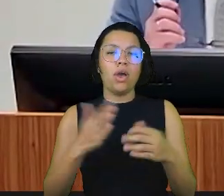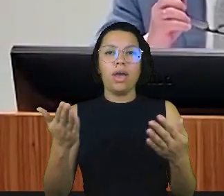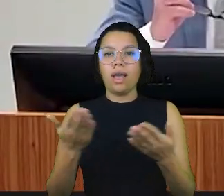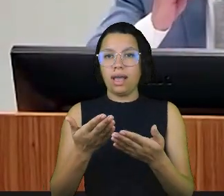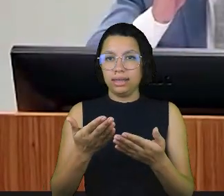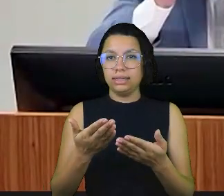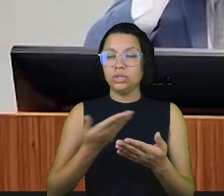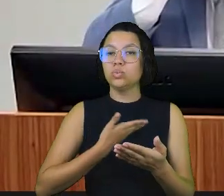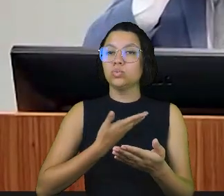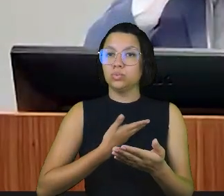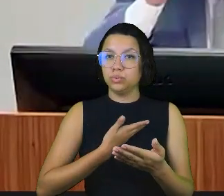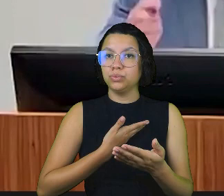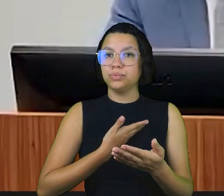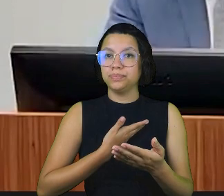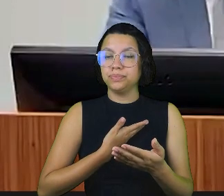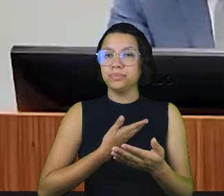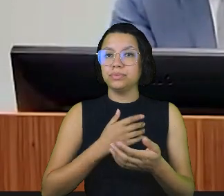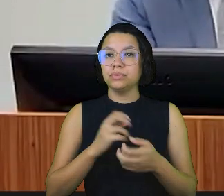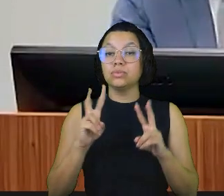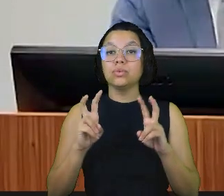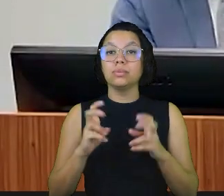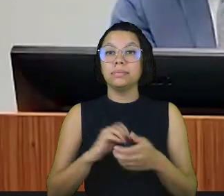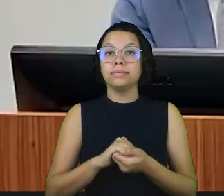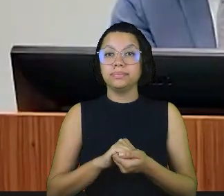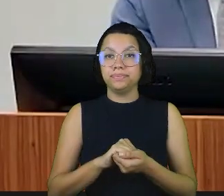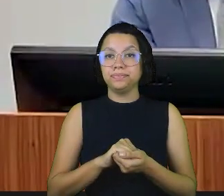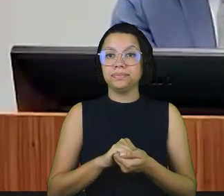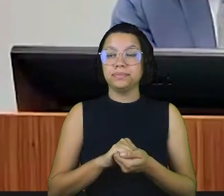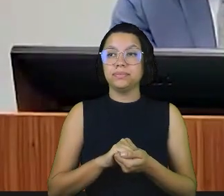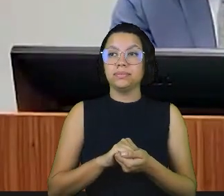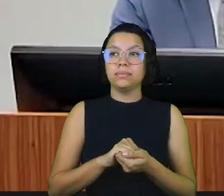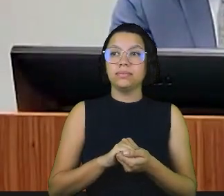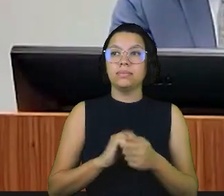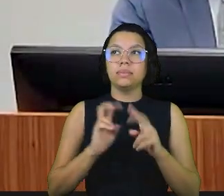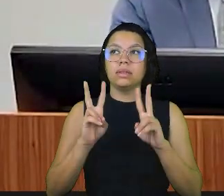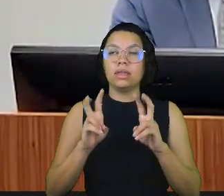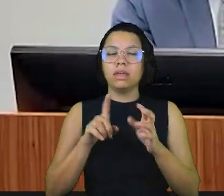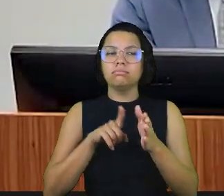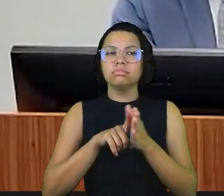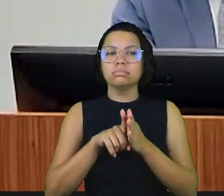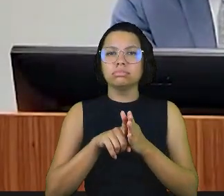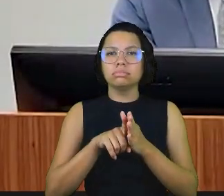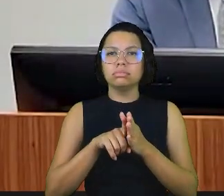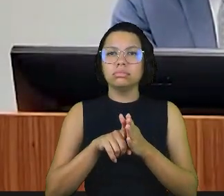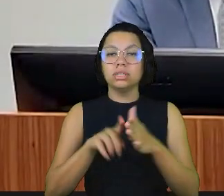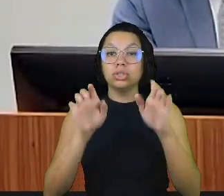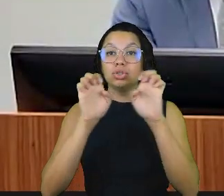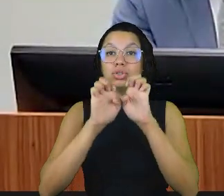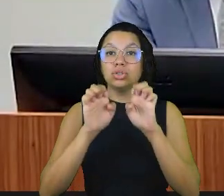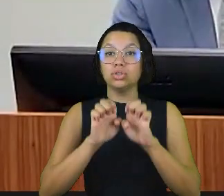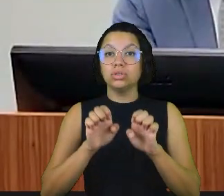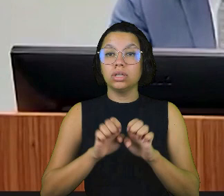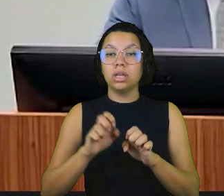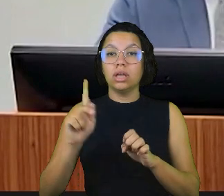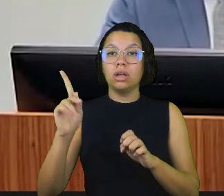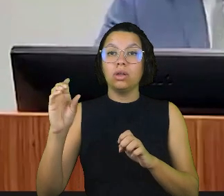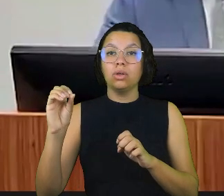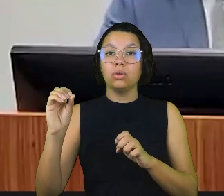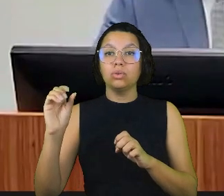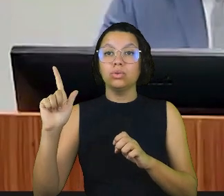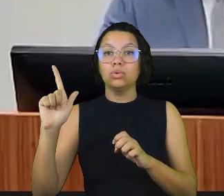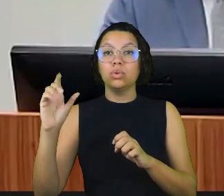aqui com os amigos sobre a questão da estruturação do polo